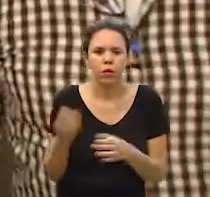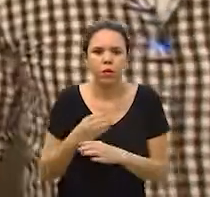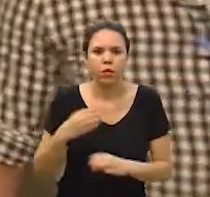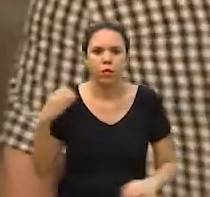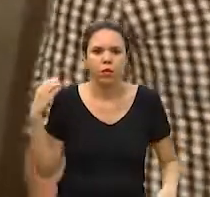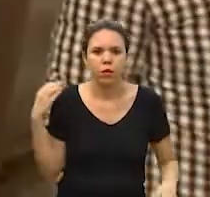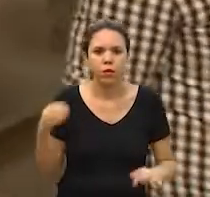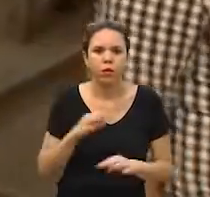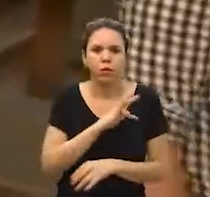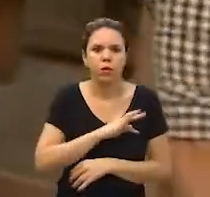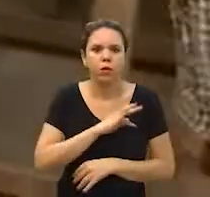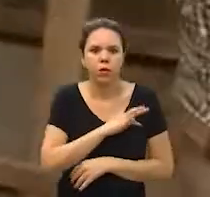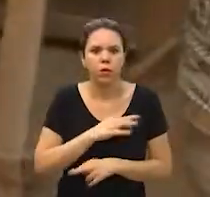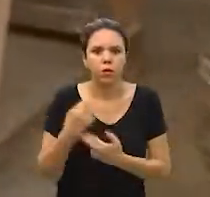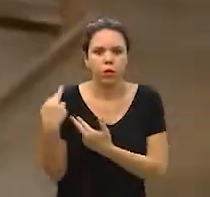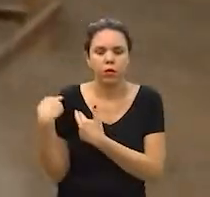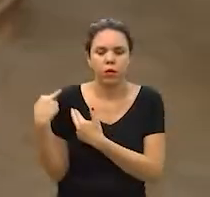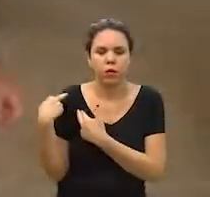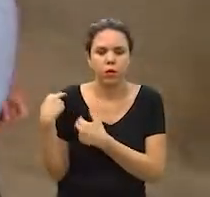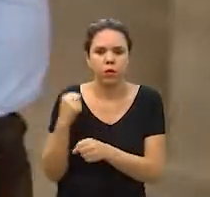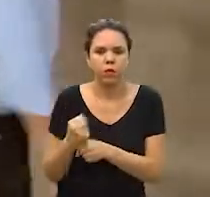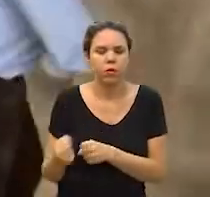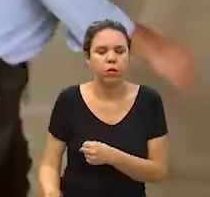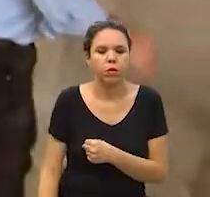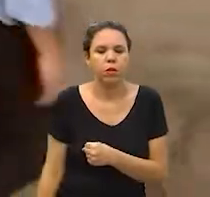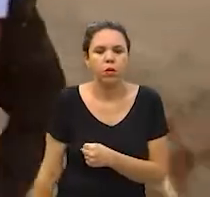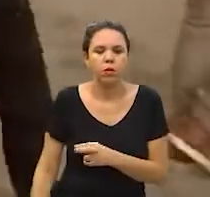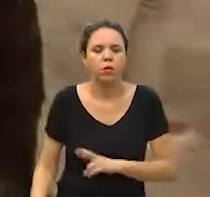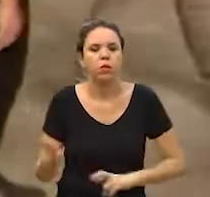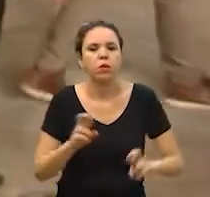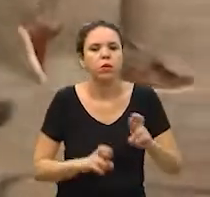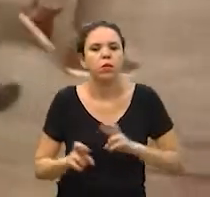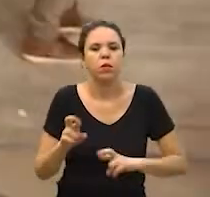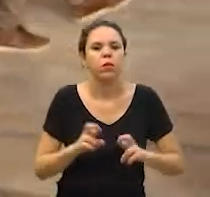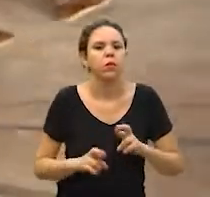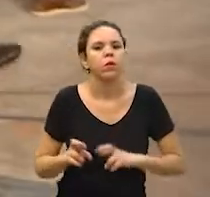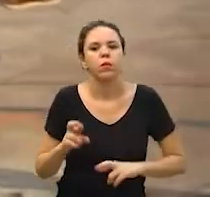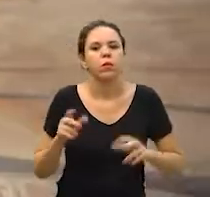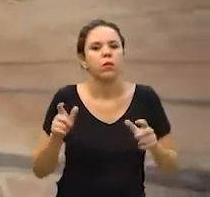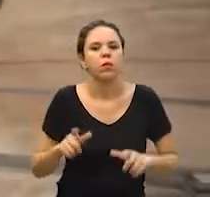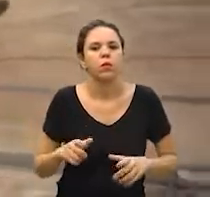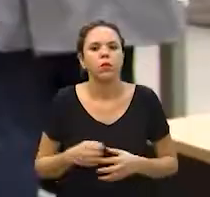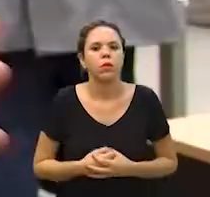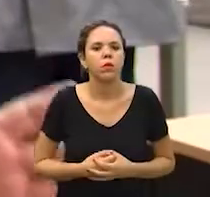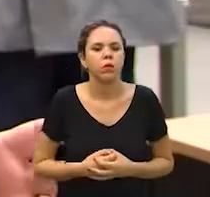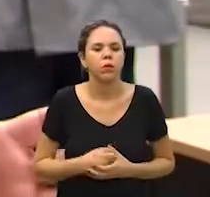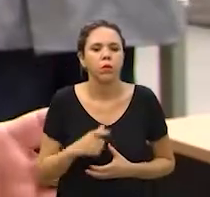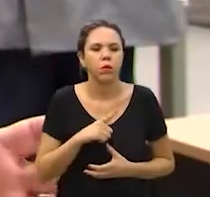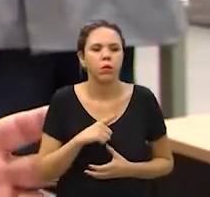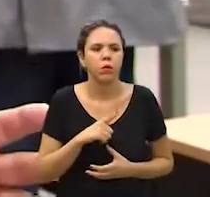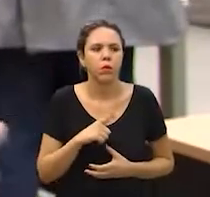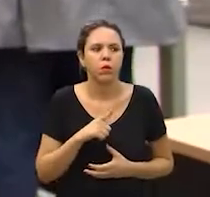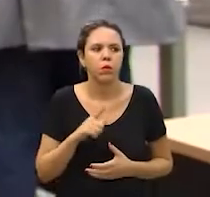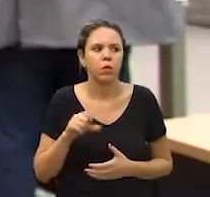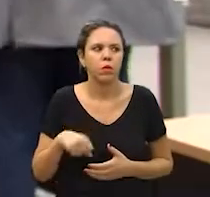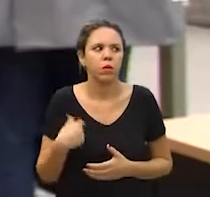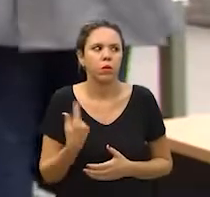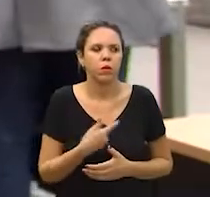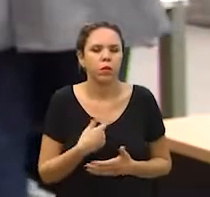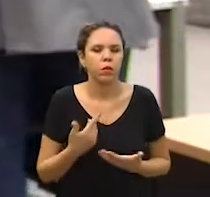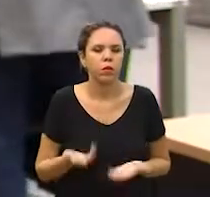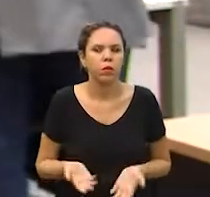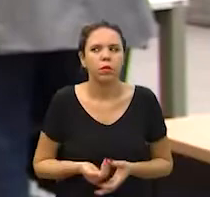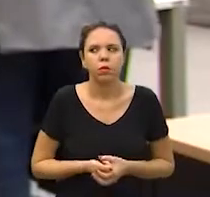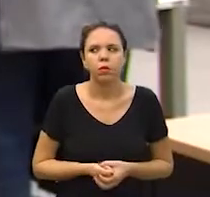com engenheiros e técnicos responsáveis pela obra, para fiscalizar a situação no local. Houve, assim, da